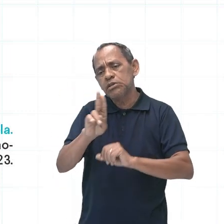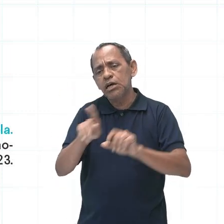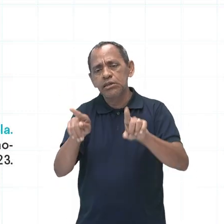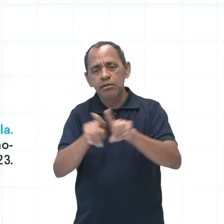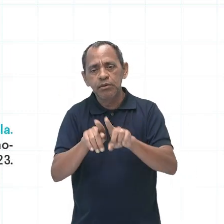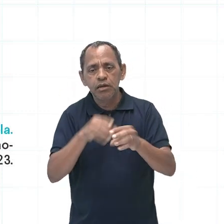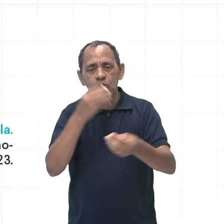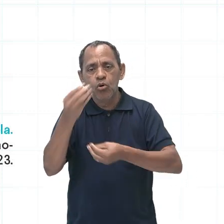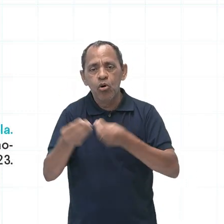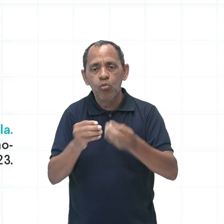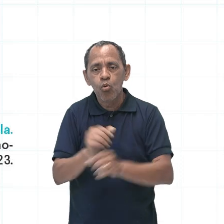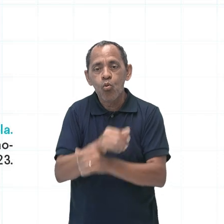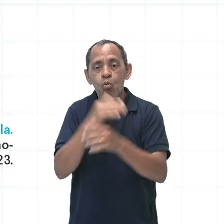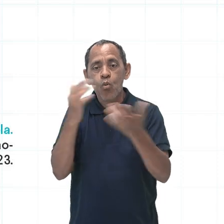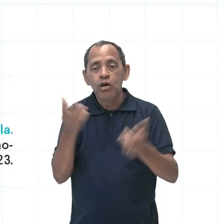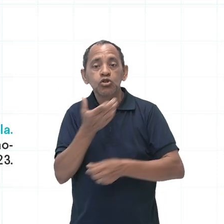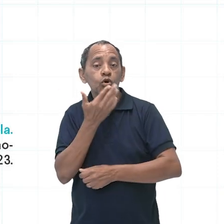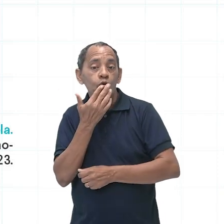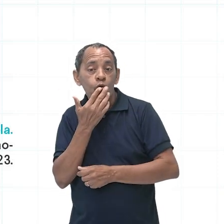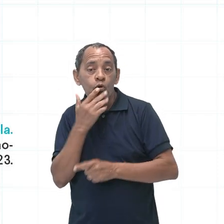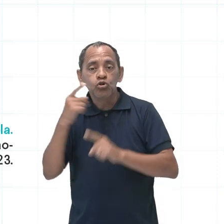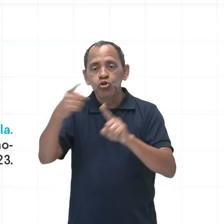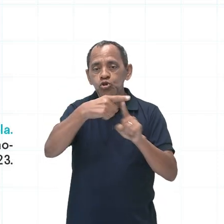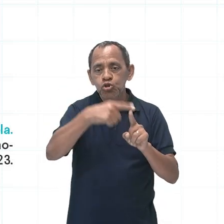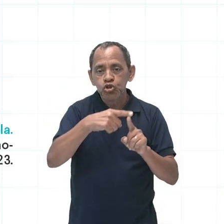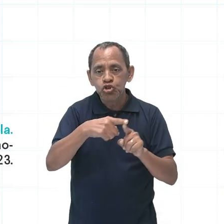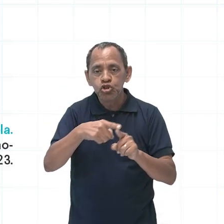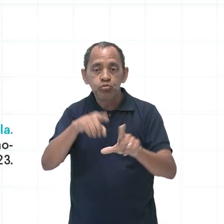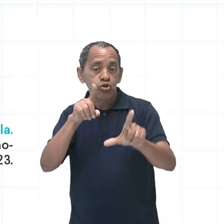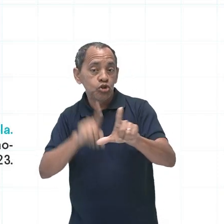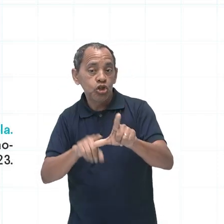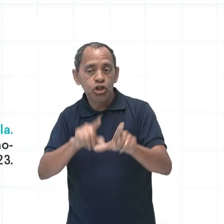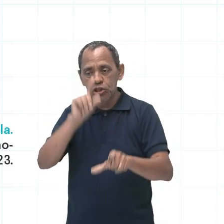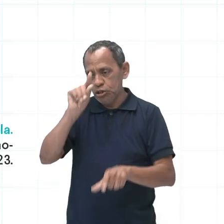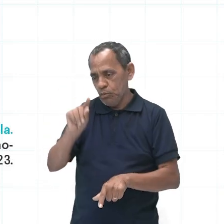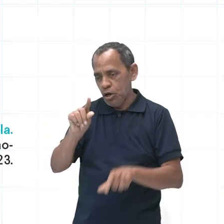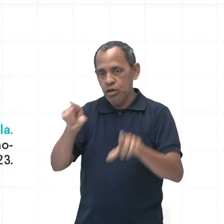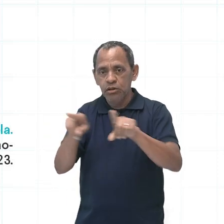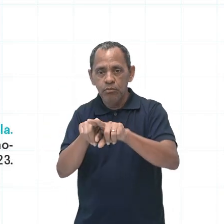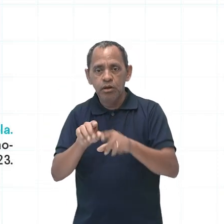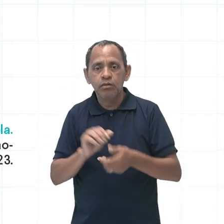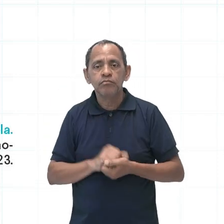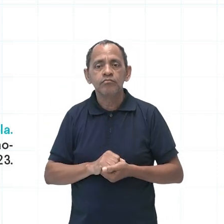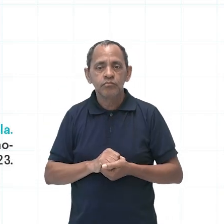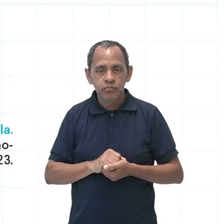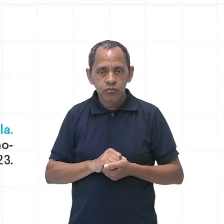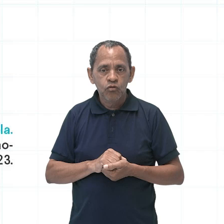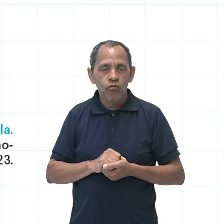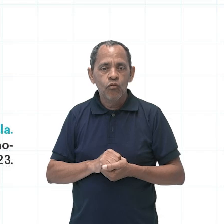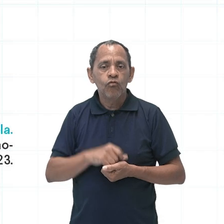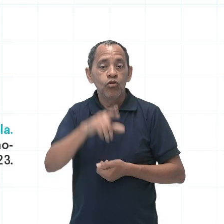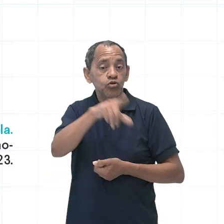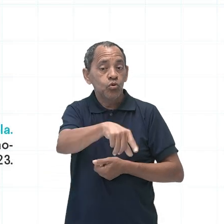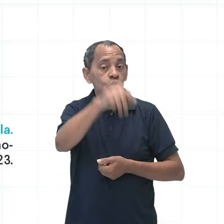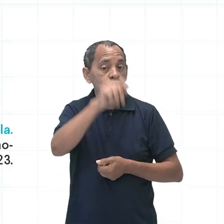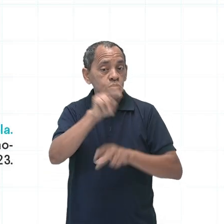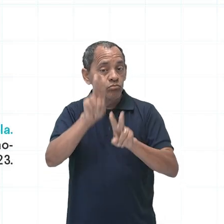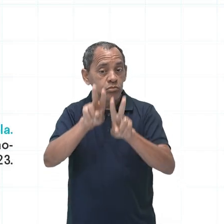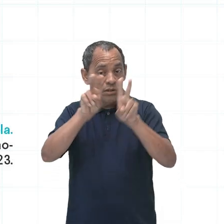utilizar? Quais cores? Qual tipo de fonte? Então, percebam que foi definido um tema,